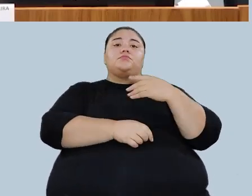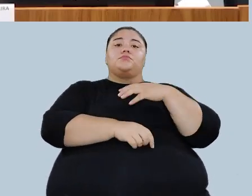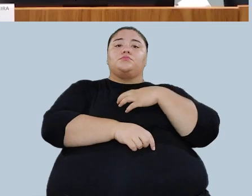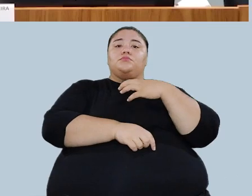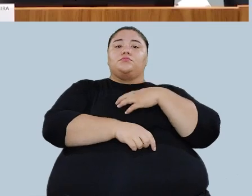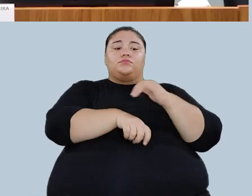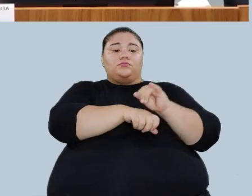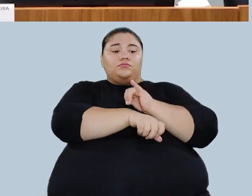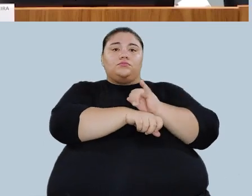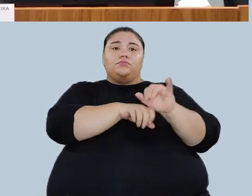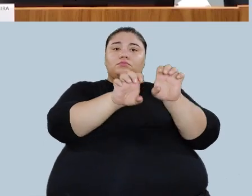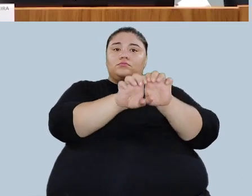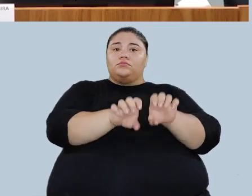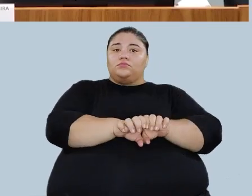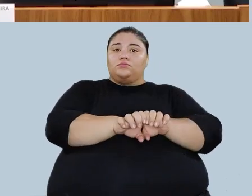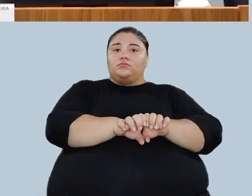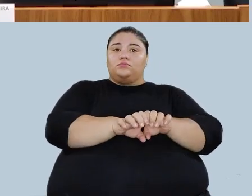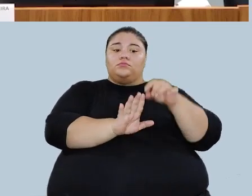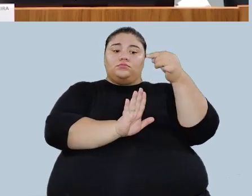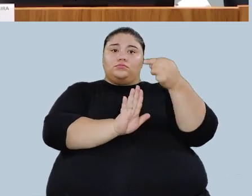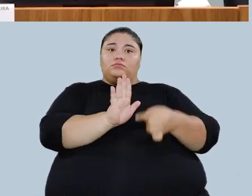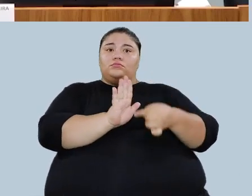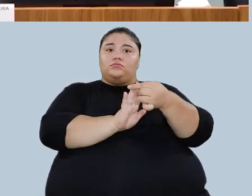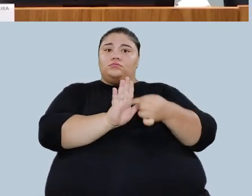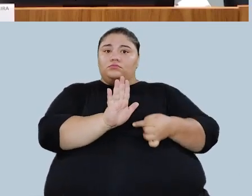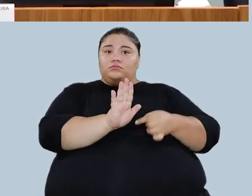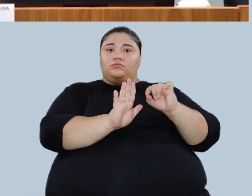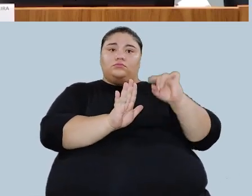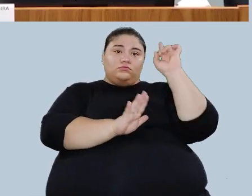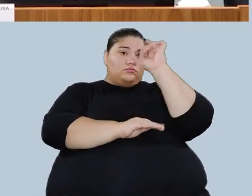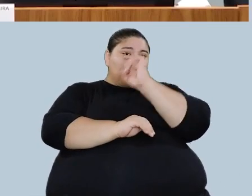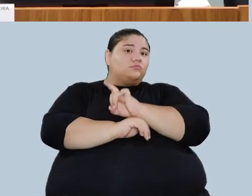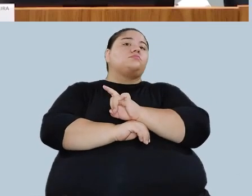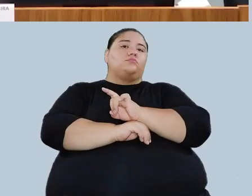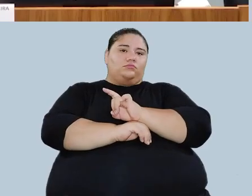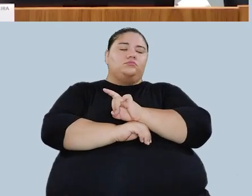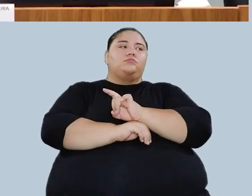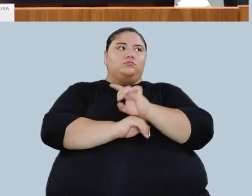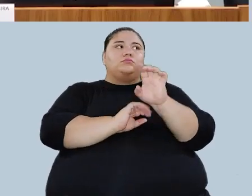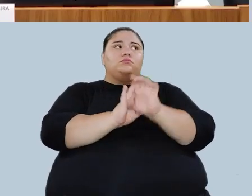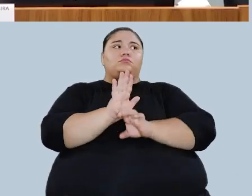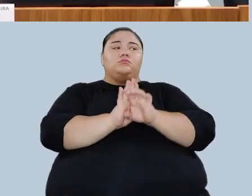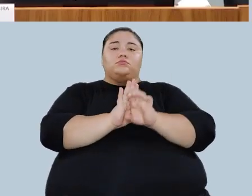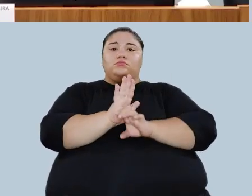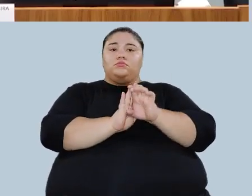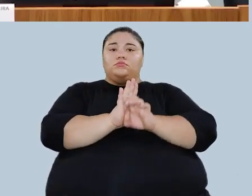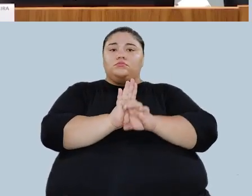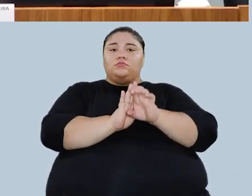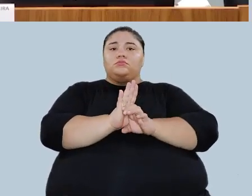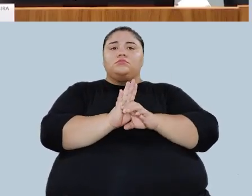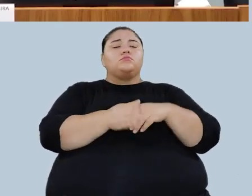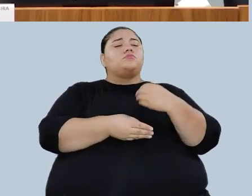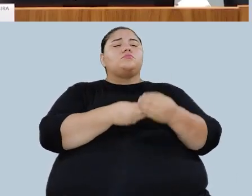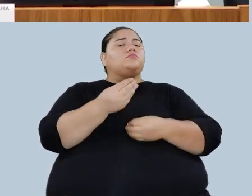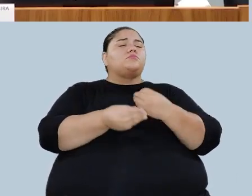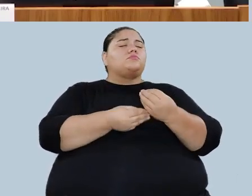uma estrutura que eliminasse essas dificuldades conceituais, né? E no caso do